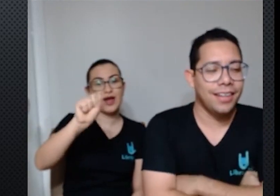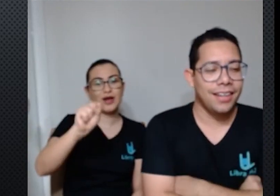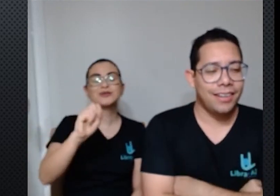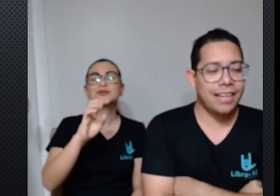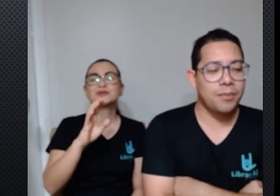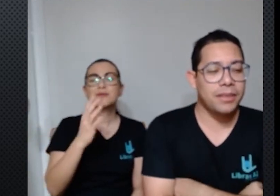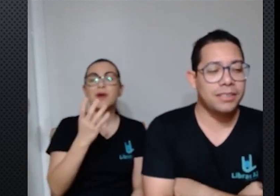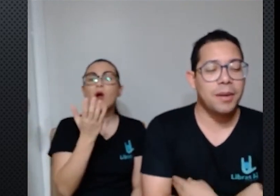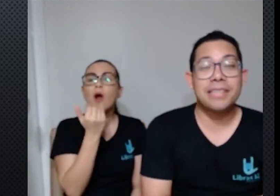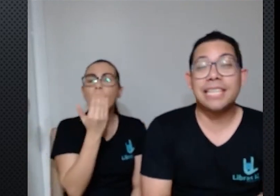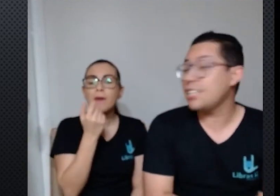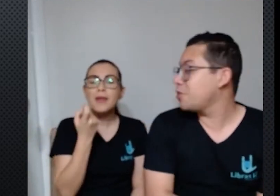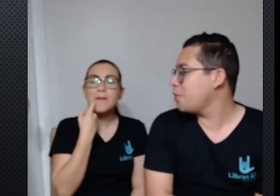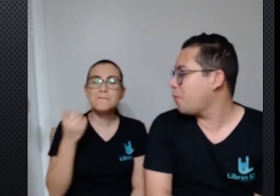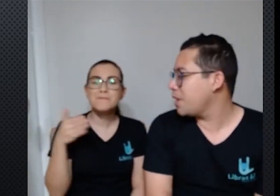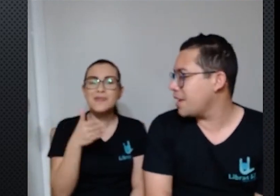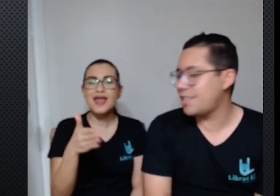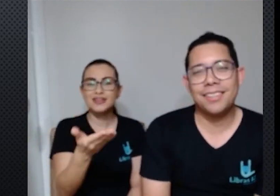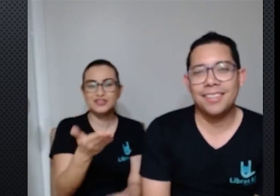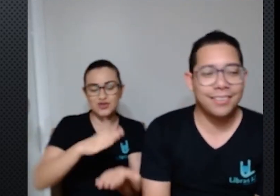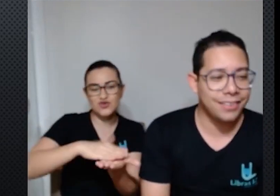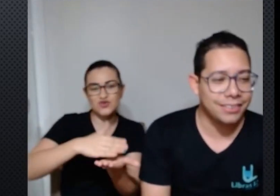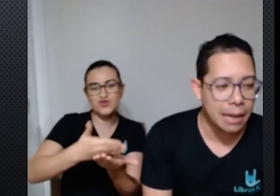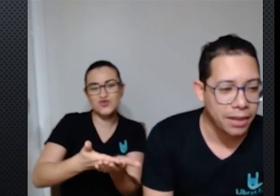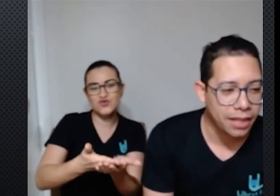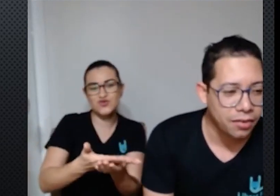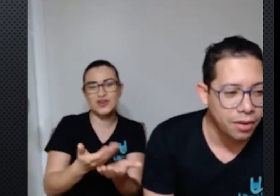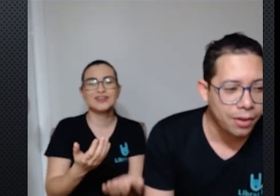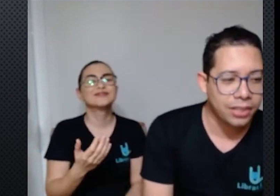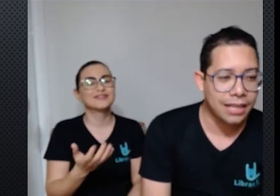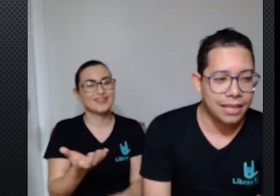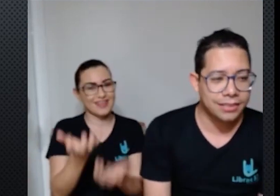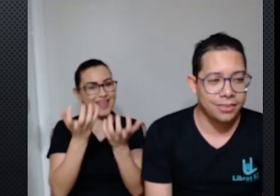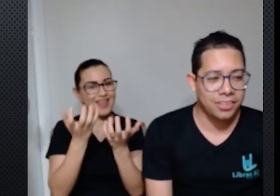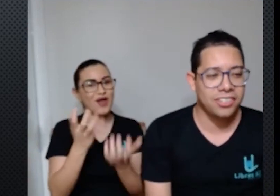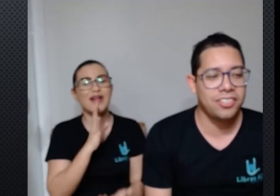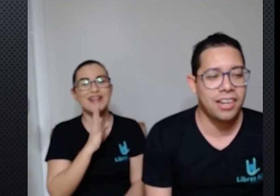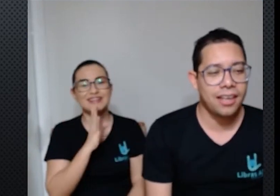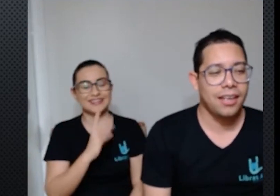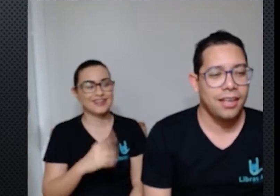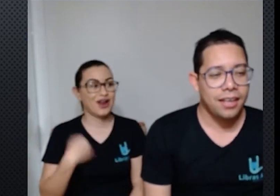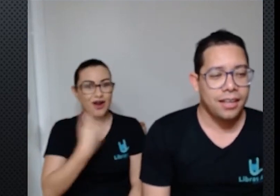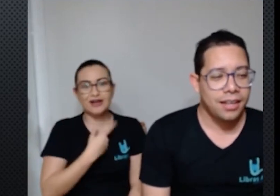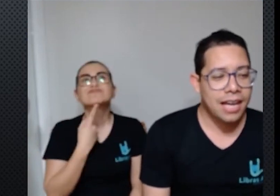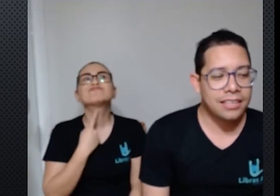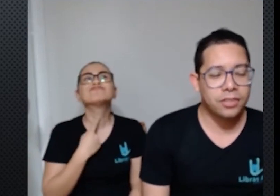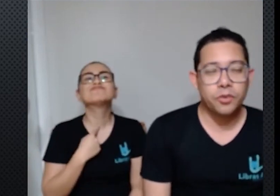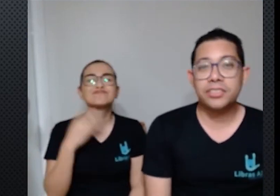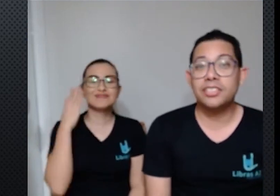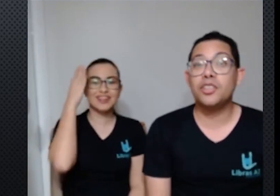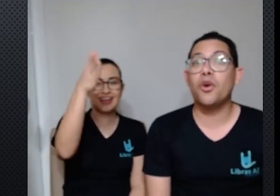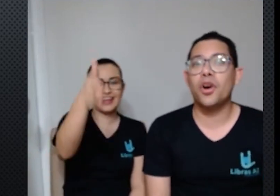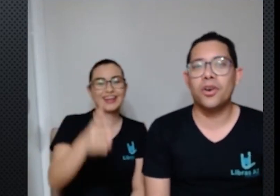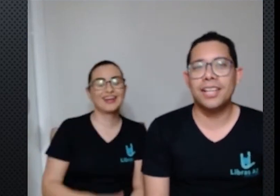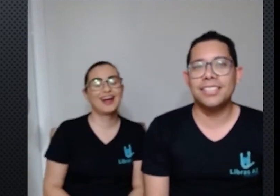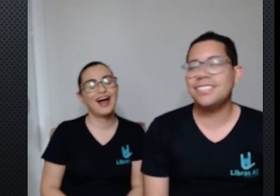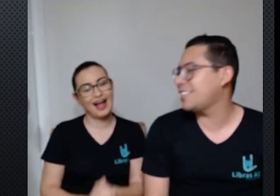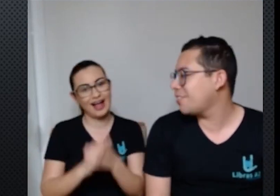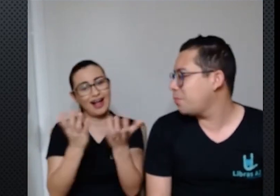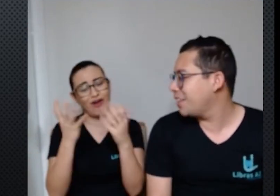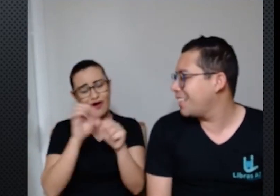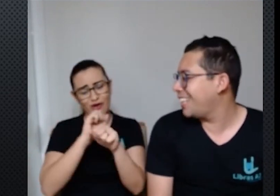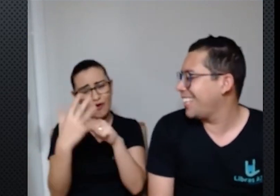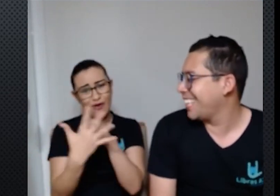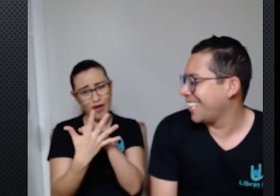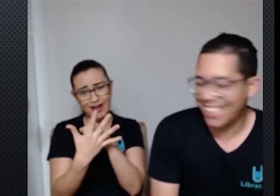céu. Falar de peixe, semana passada a gente comeu peixe. Ô, Sabrina, não fala uma coisa dessa não, senão a gente já... Ah, se não fosse esse corona, a gente já